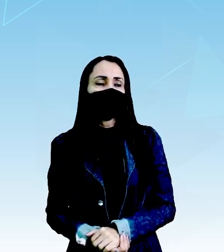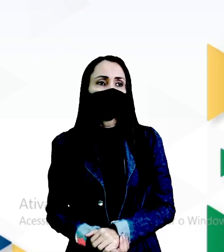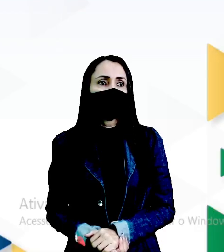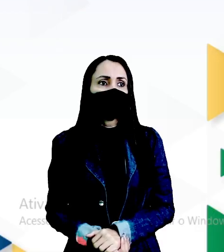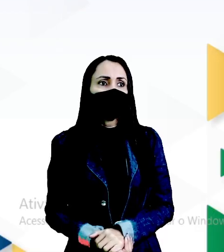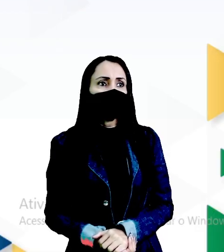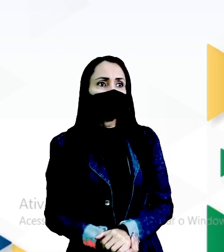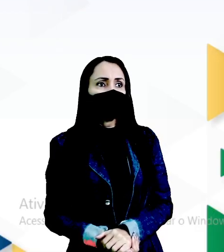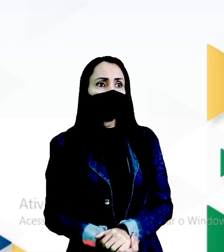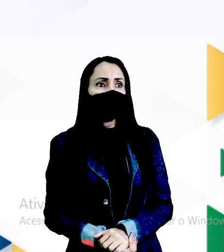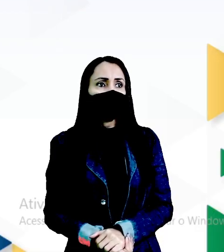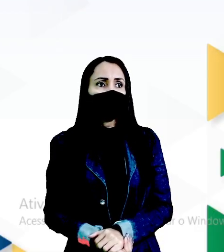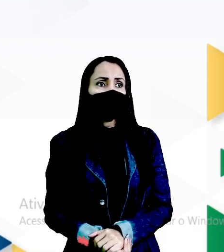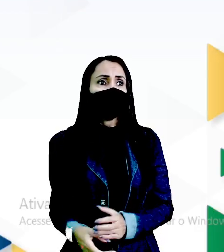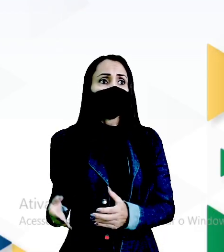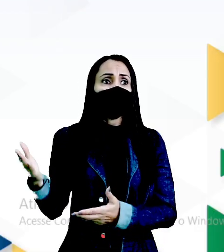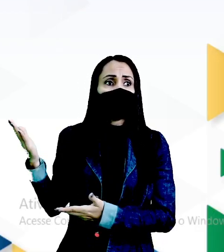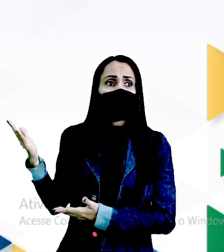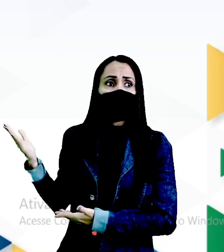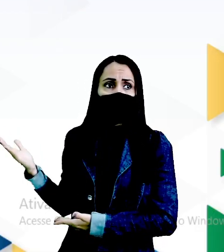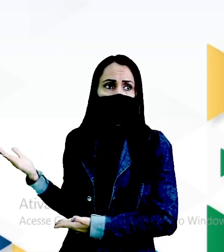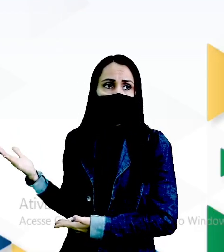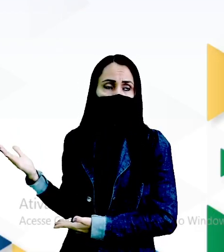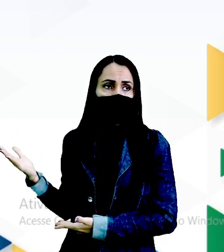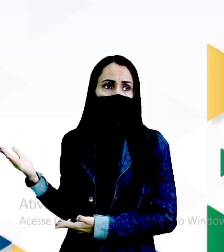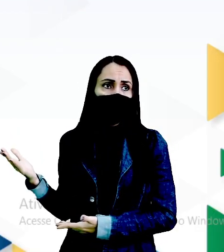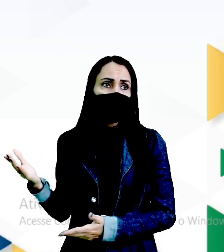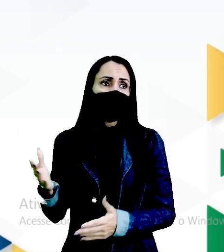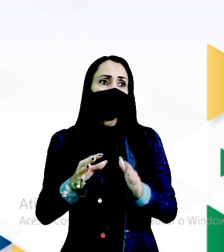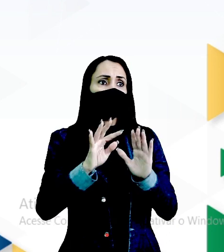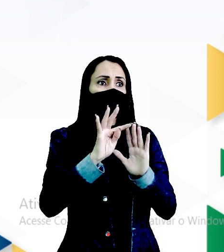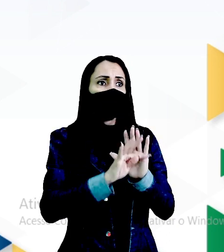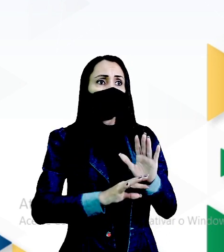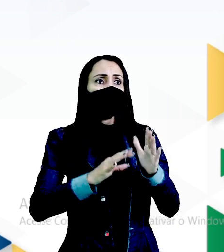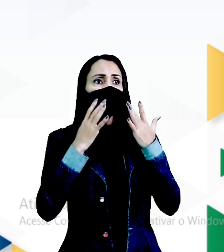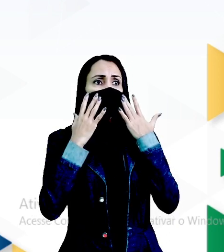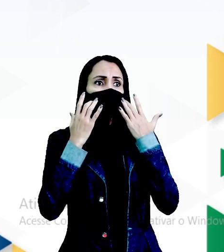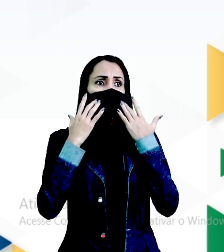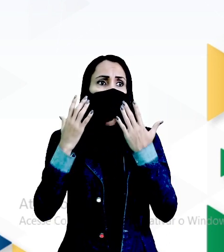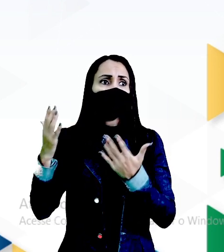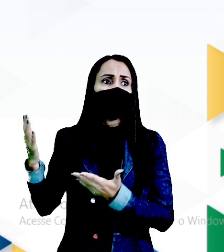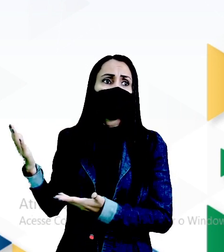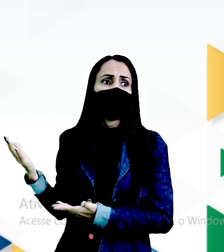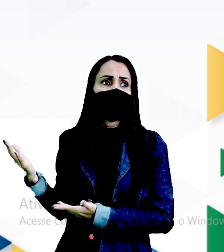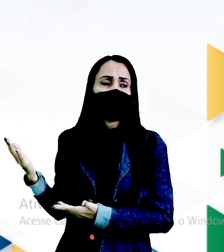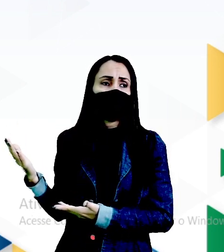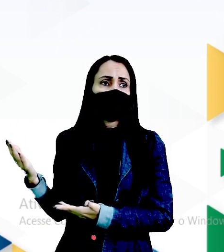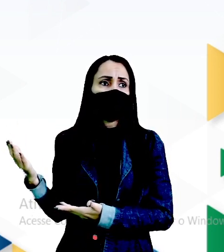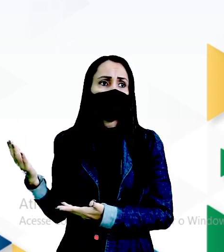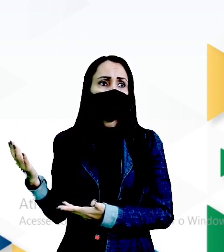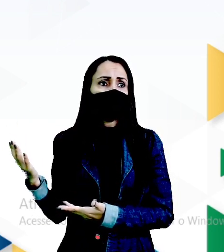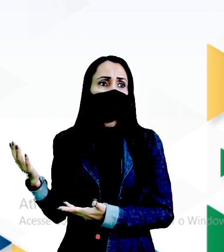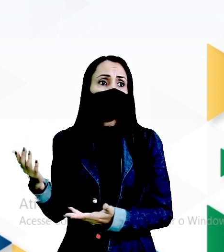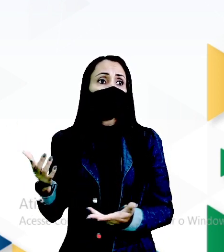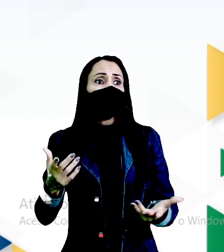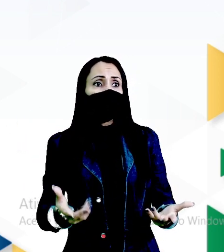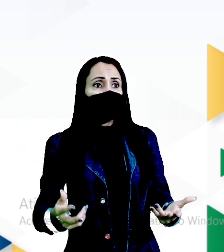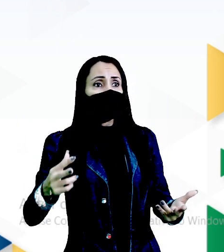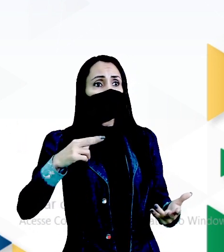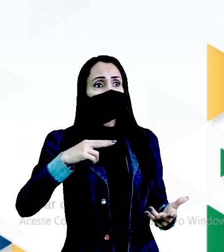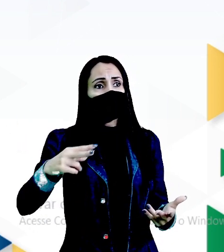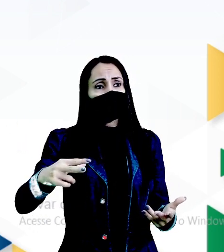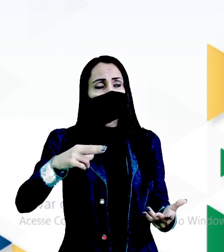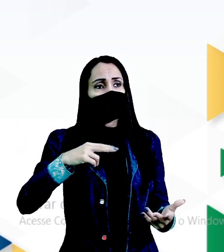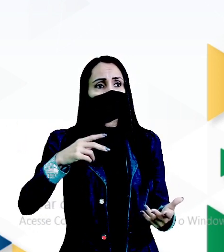um livro, O Alto da Barca do Inferno. É do teatrólogo Gil Vicente, ele é português. Que tal